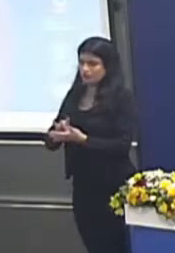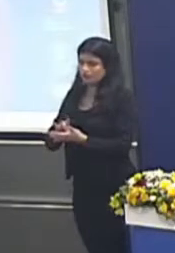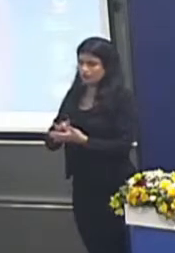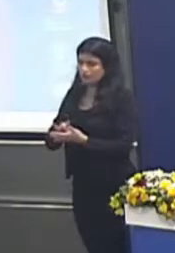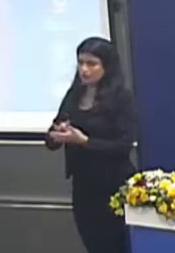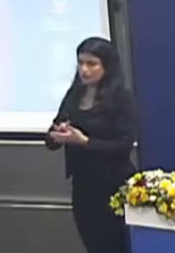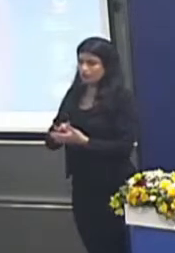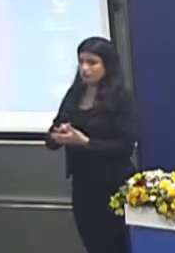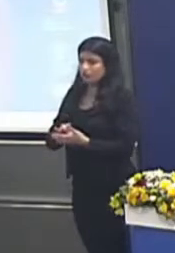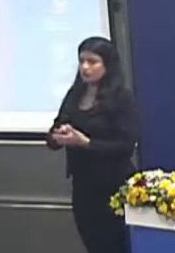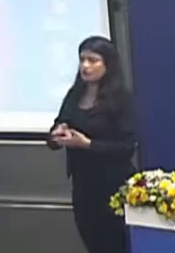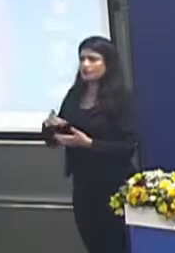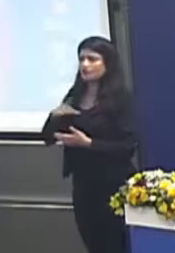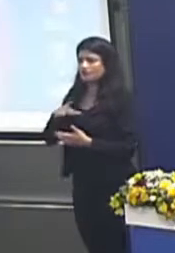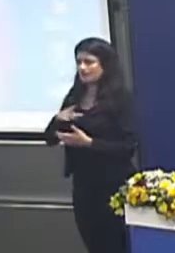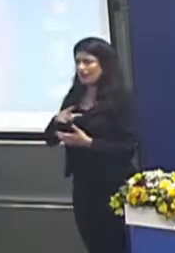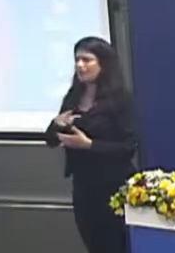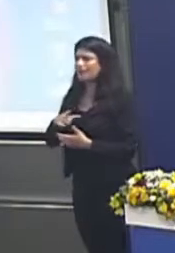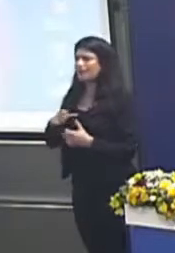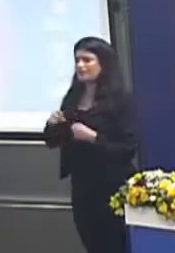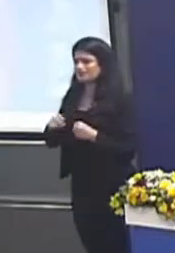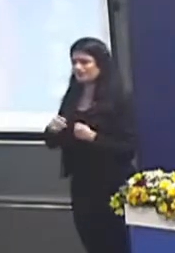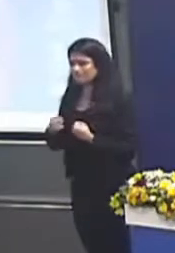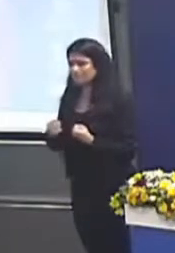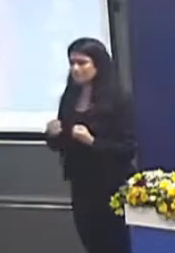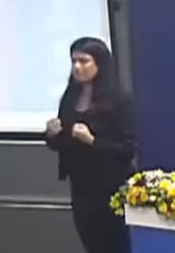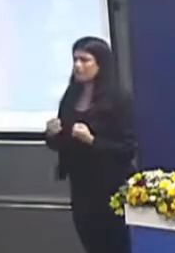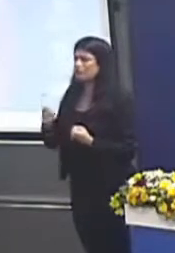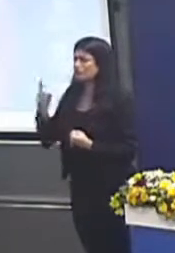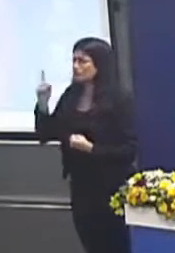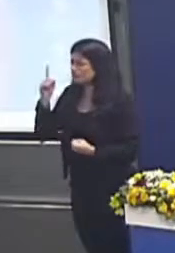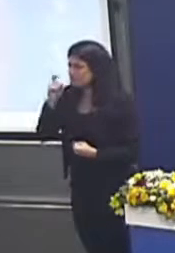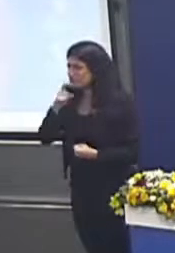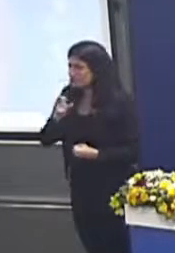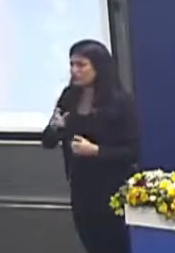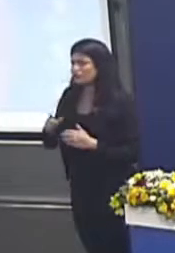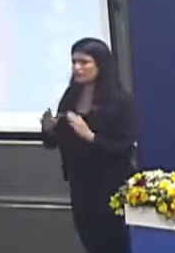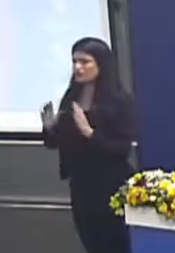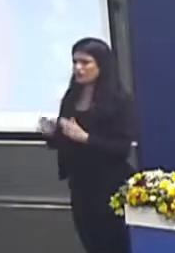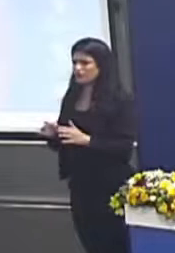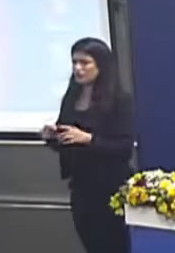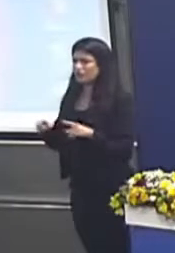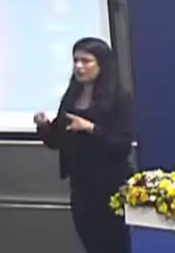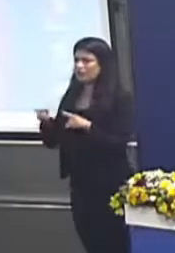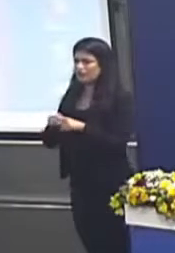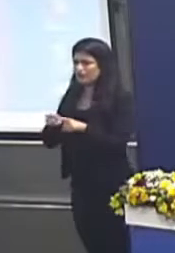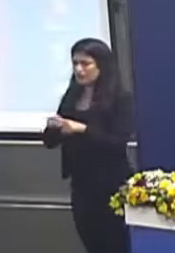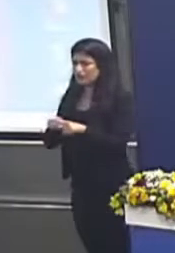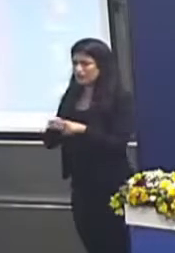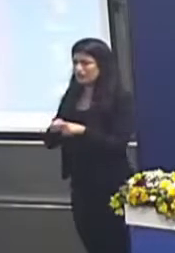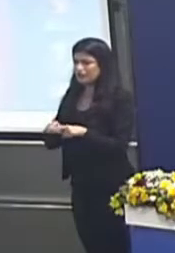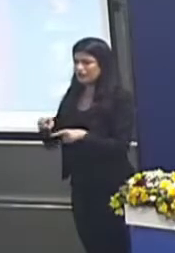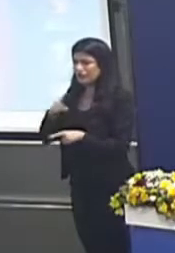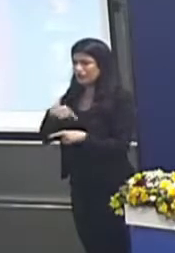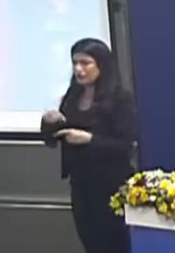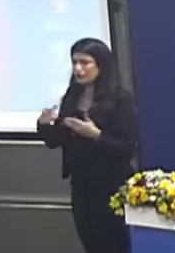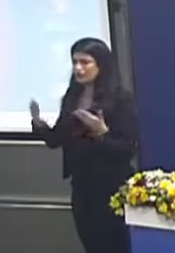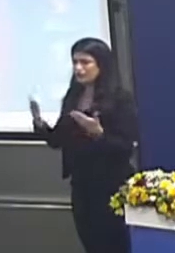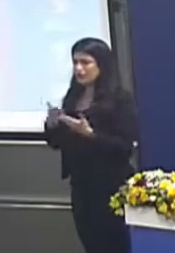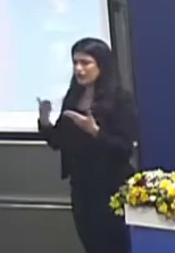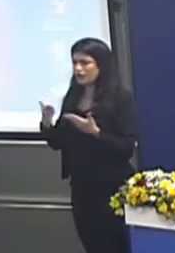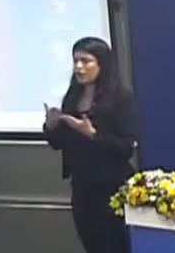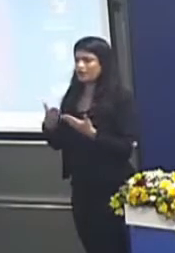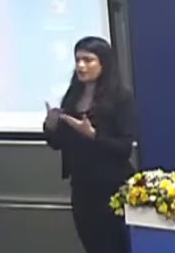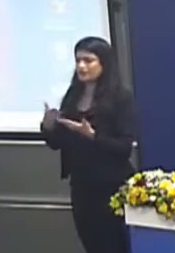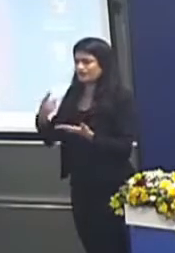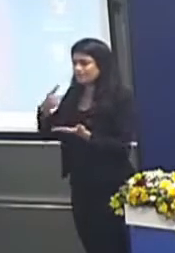que nunca foi tão dura, tão perversa, tão difícil, e que... Estamos nós aqui convocados